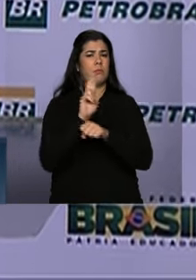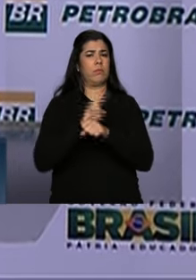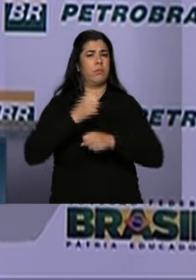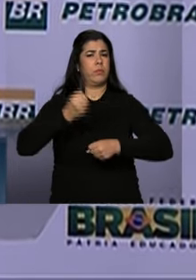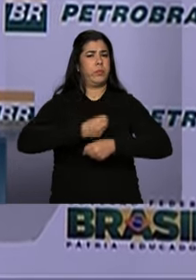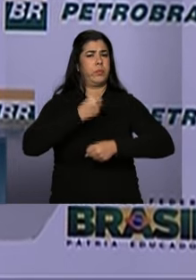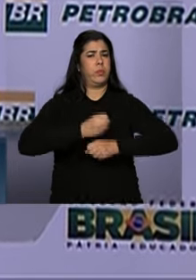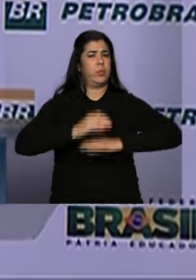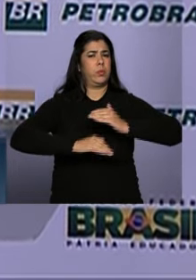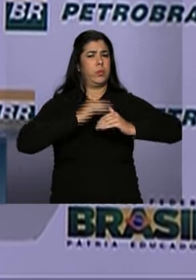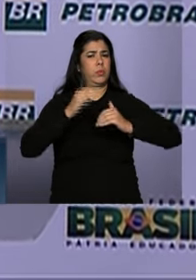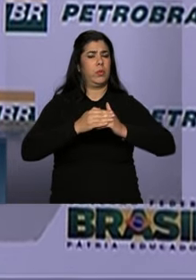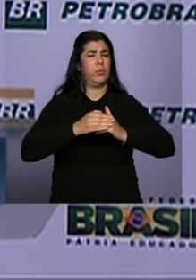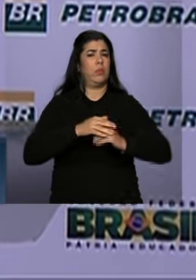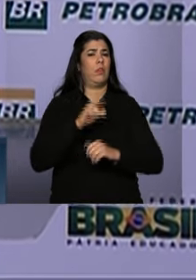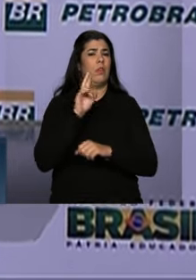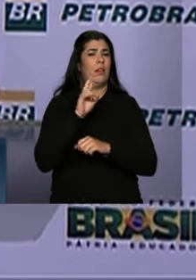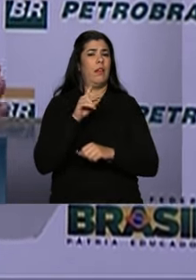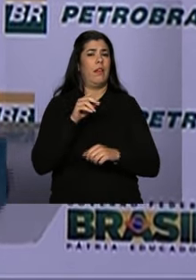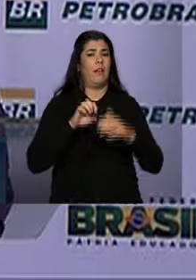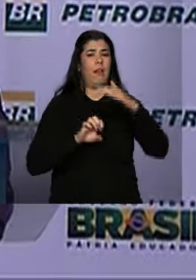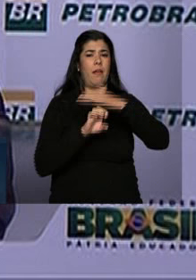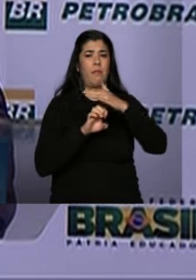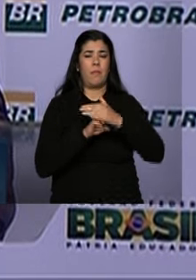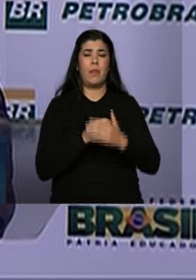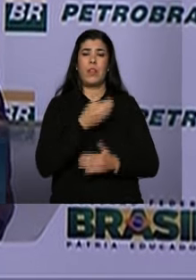empresa em Elisângelas, que ainda há pouco